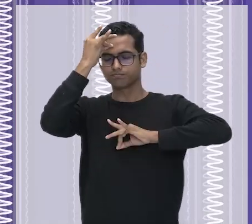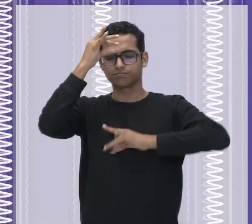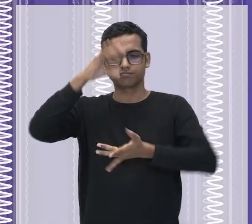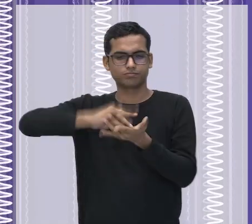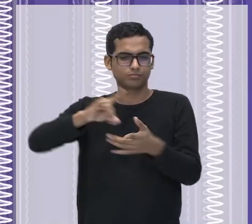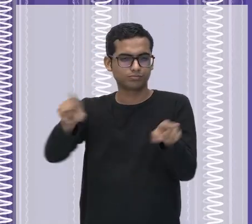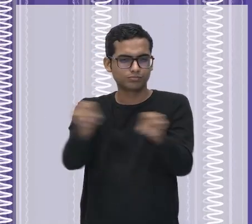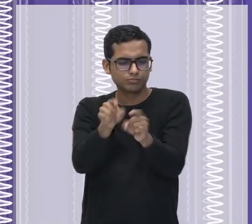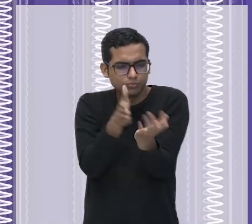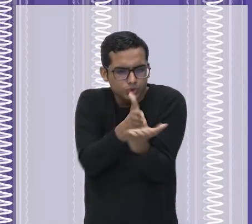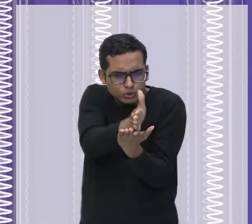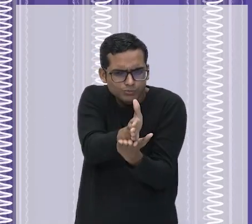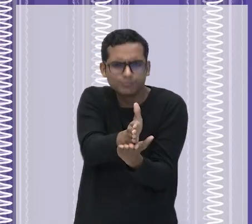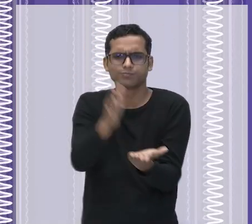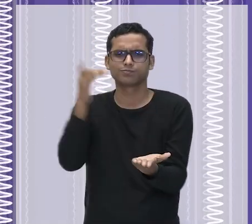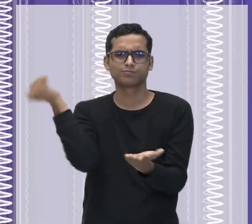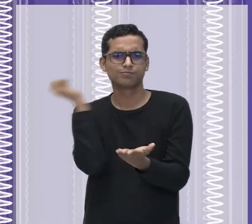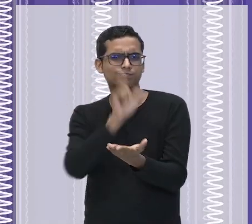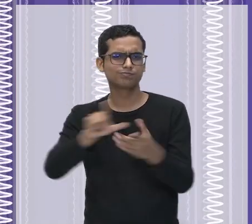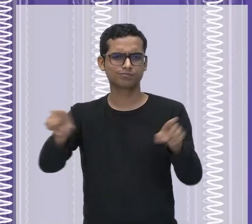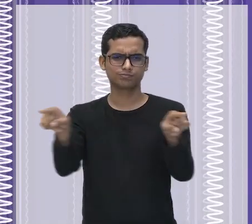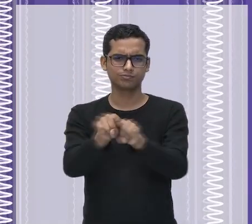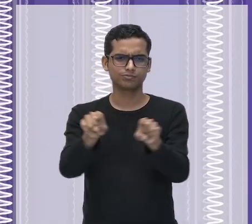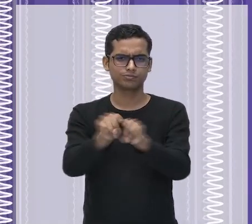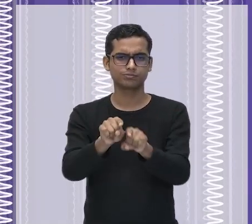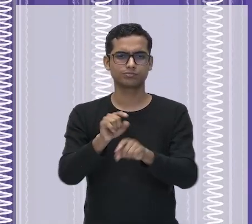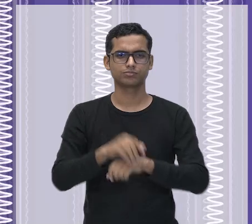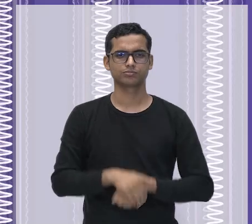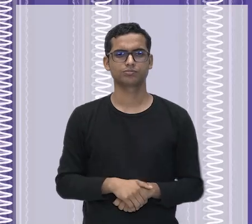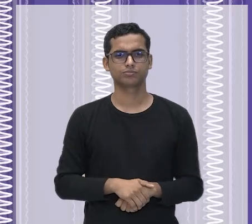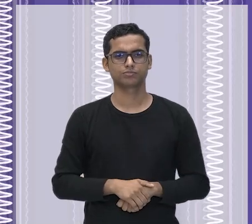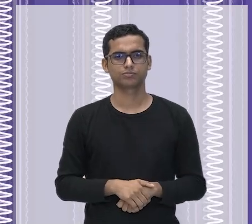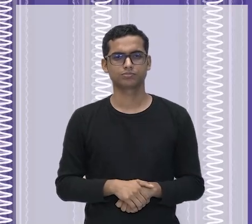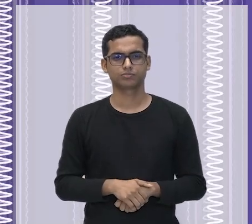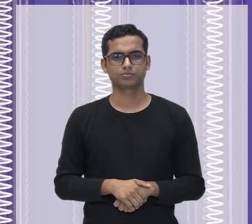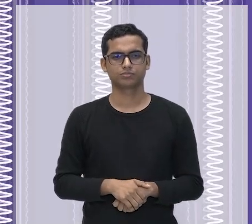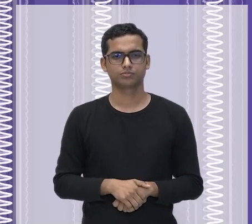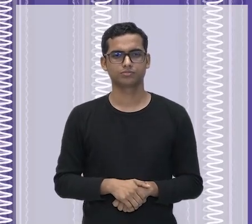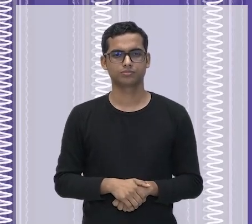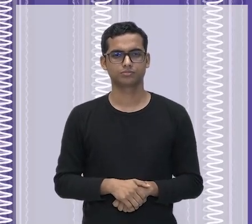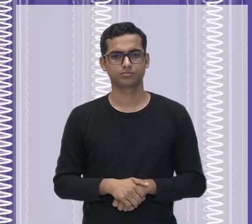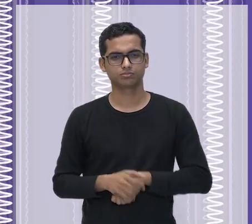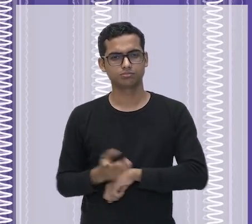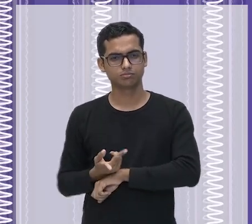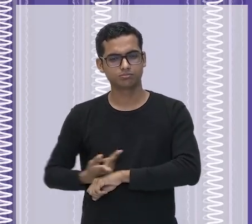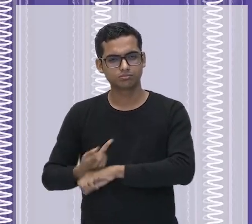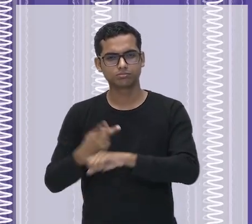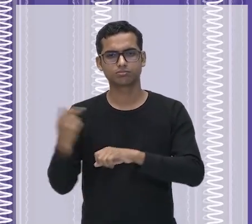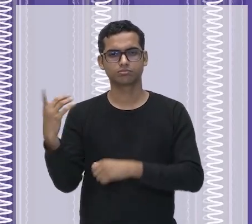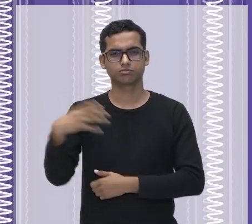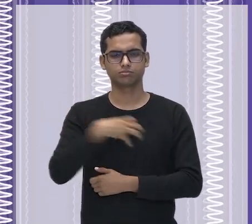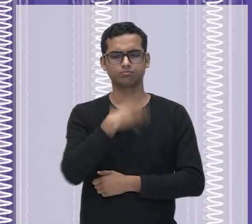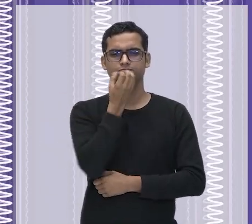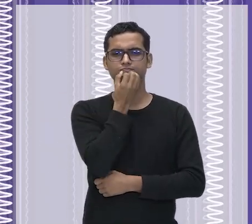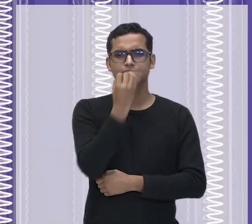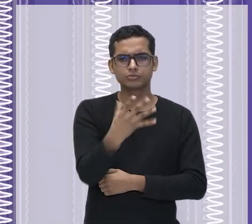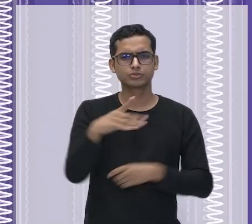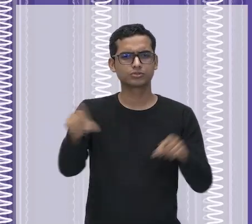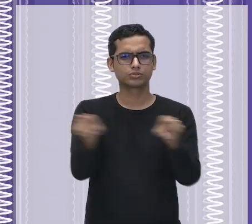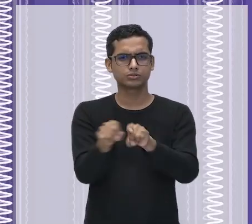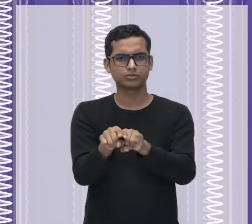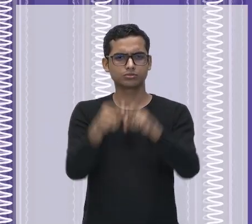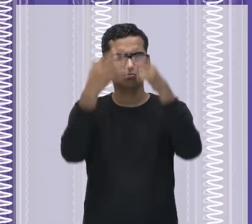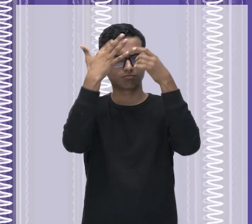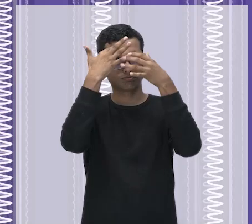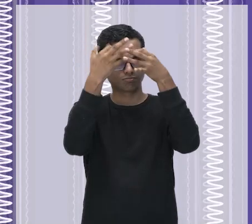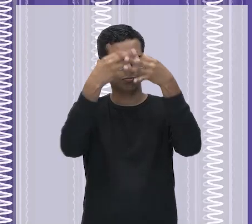direção, é fazer esse trânsito, essa busca pelo bem, essa busca pelo que é